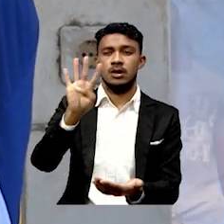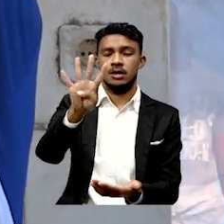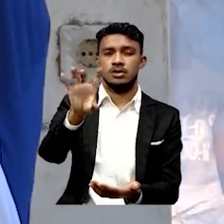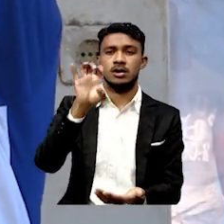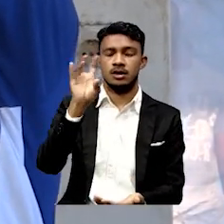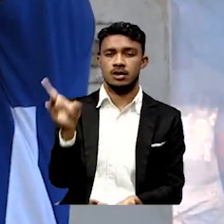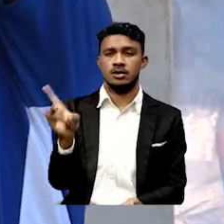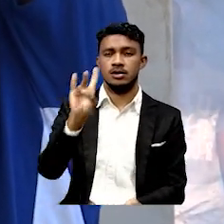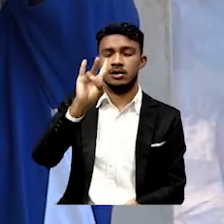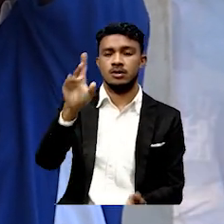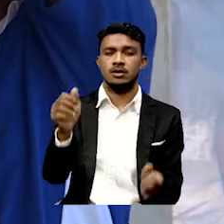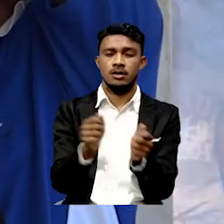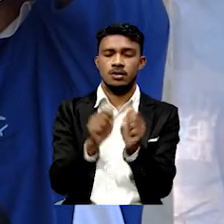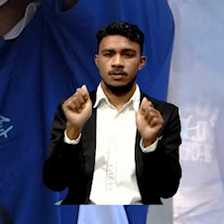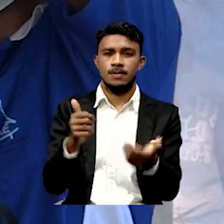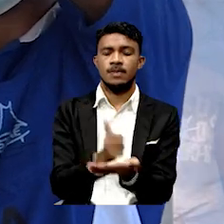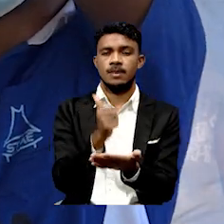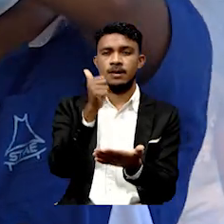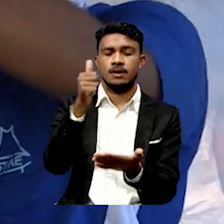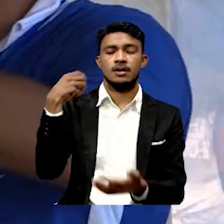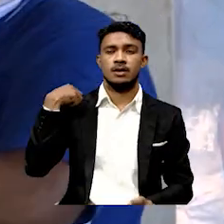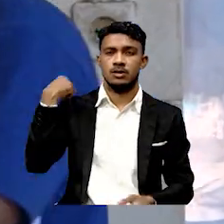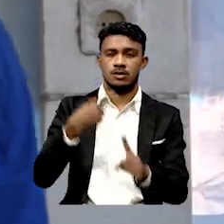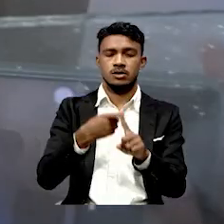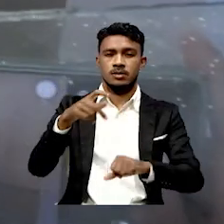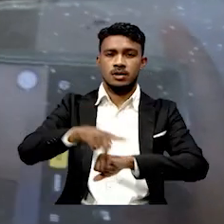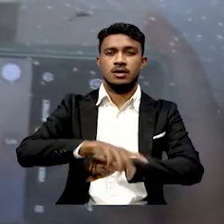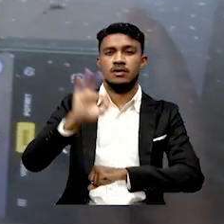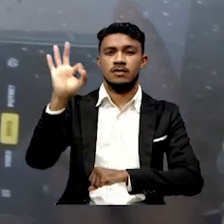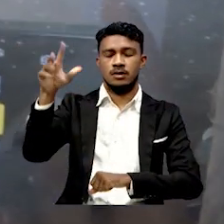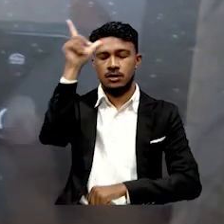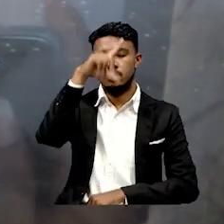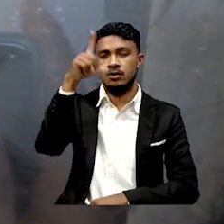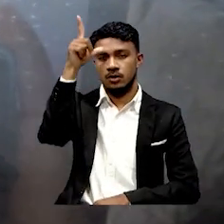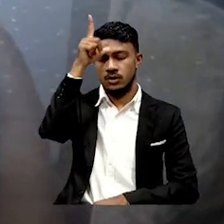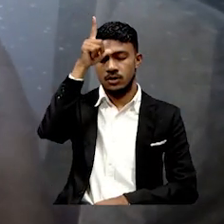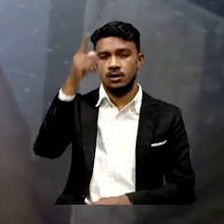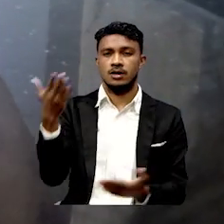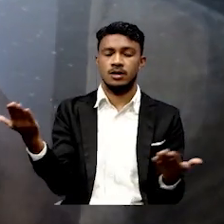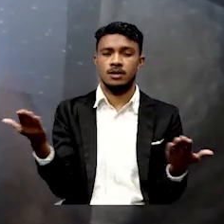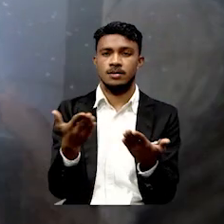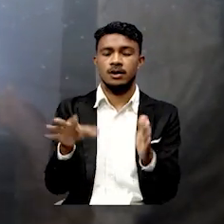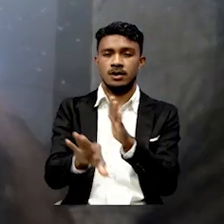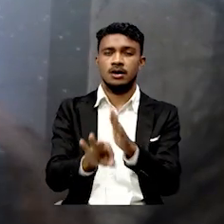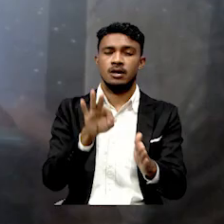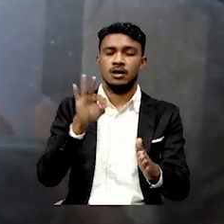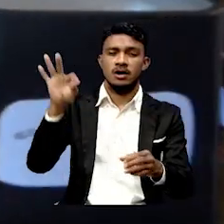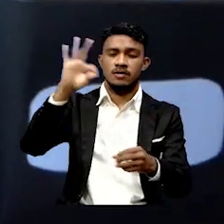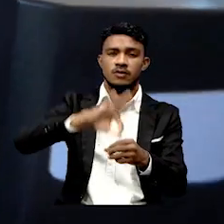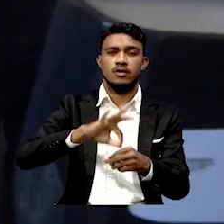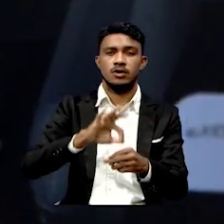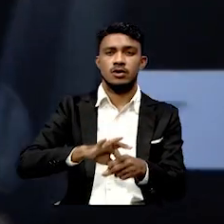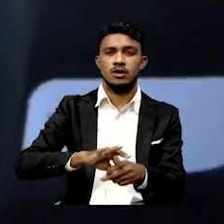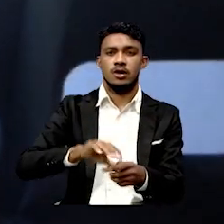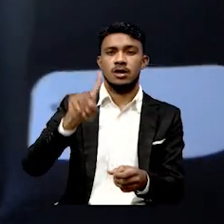resing hitu, hori derrota candidato gusi partido Fretilin, Francisco Guterres Luolo, nebe retam deit voto rihun